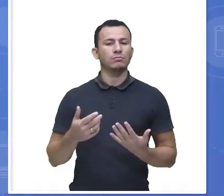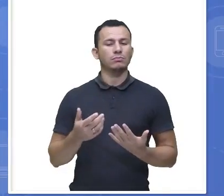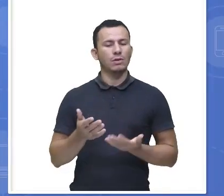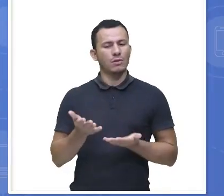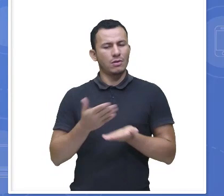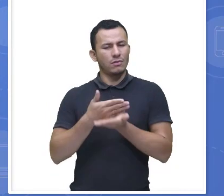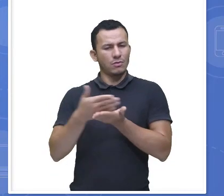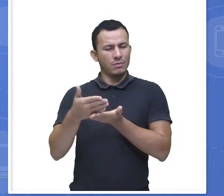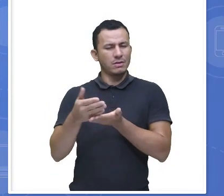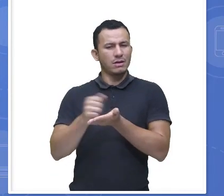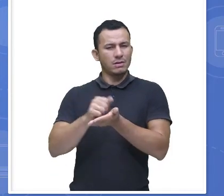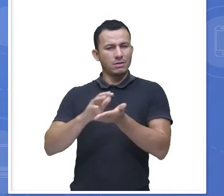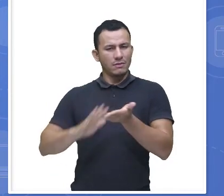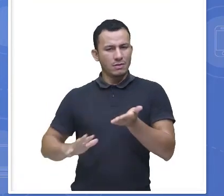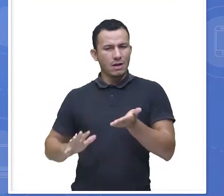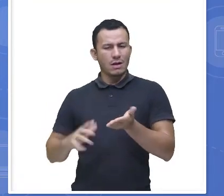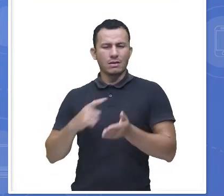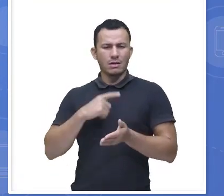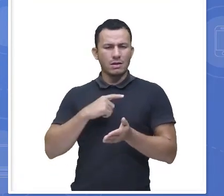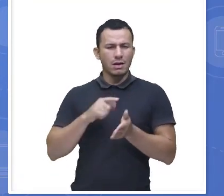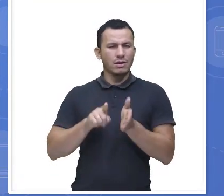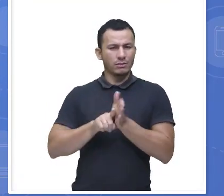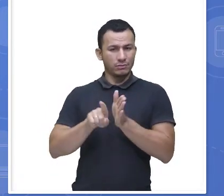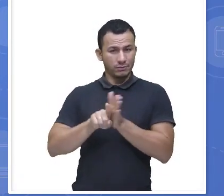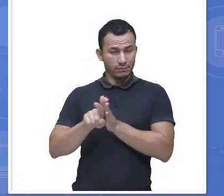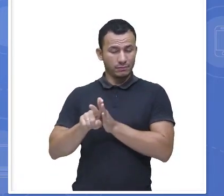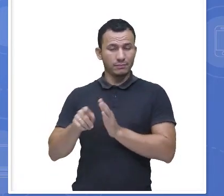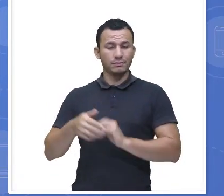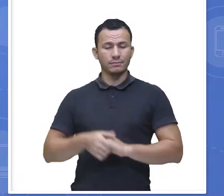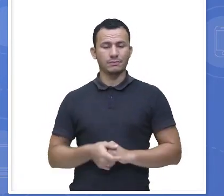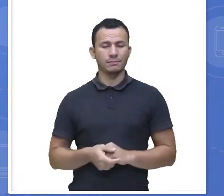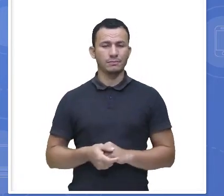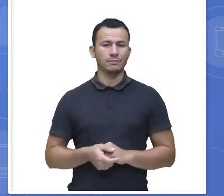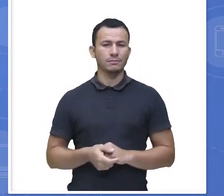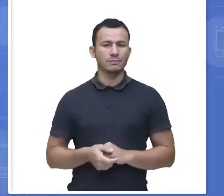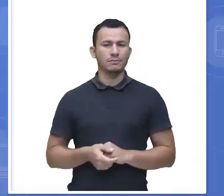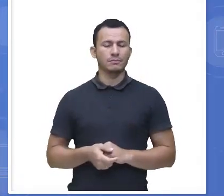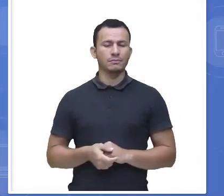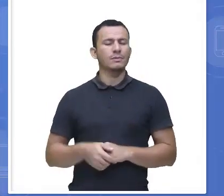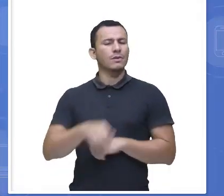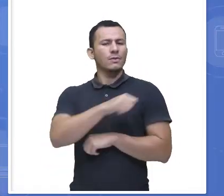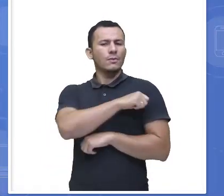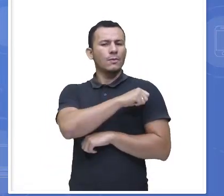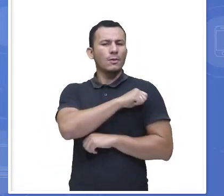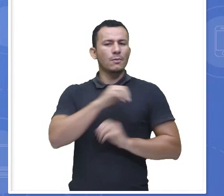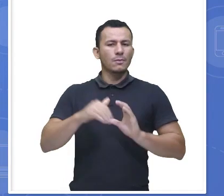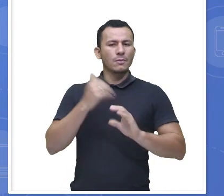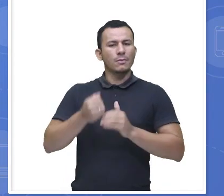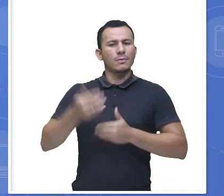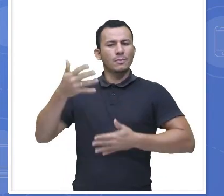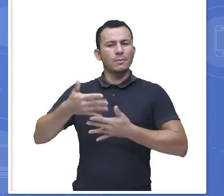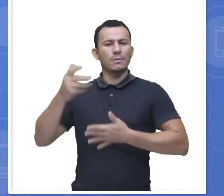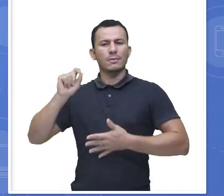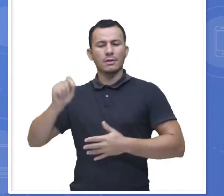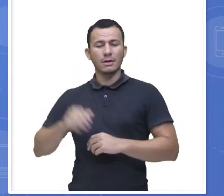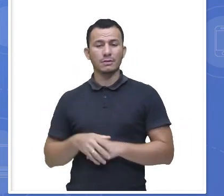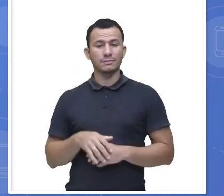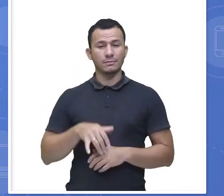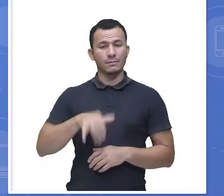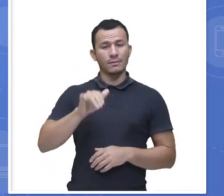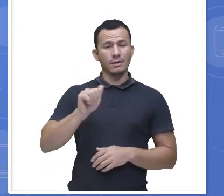vamos iniciar, porque nossas questões são longas. Vamos lá, então? Deixa me ver, quem está participando conosco? A